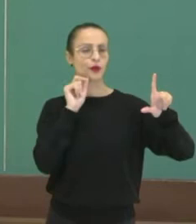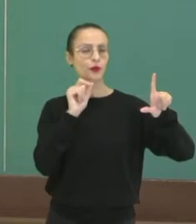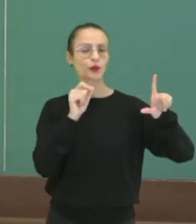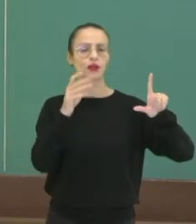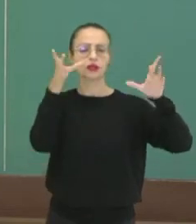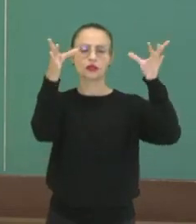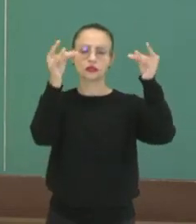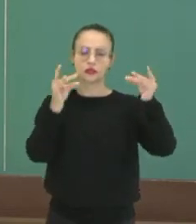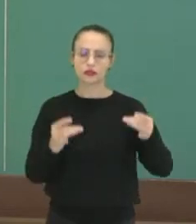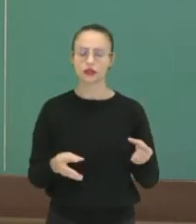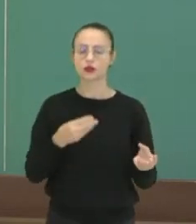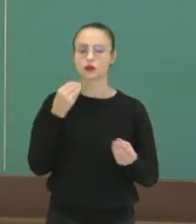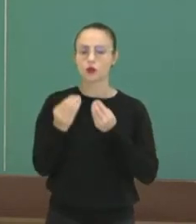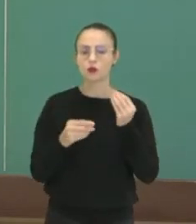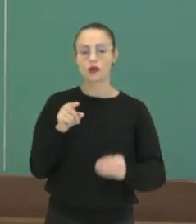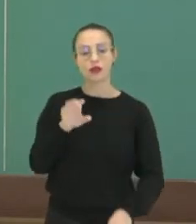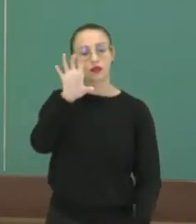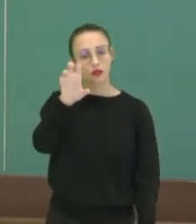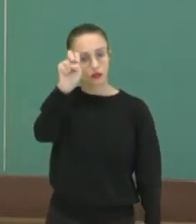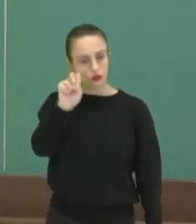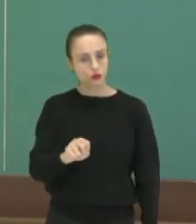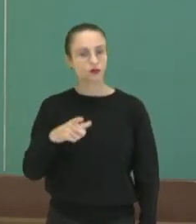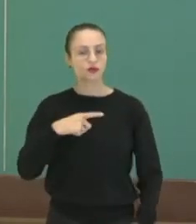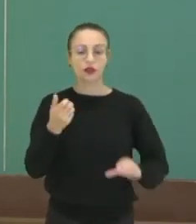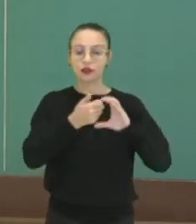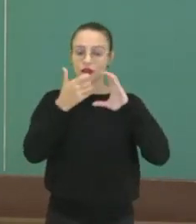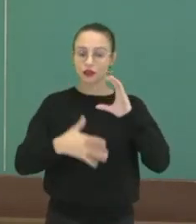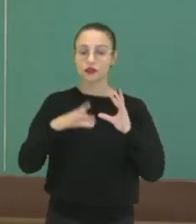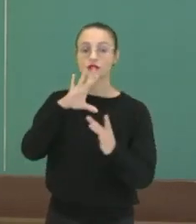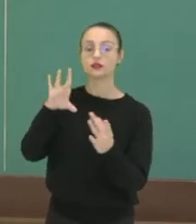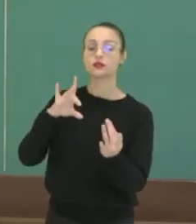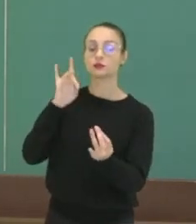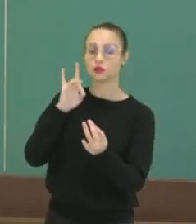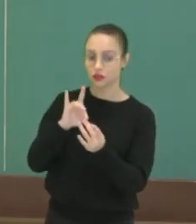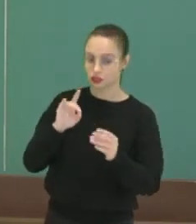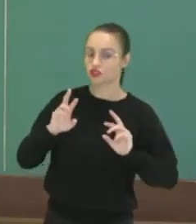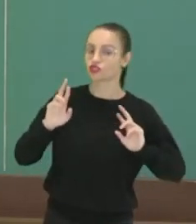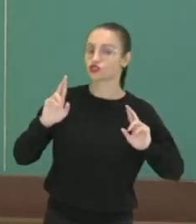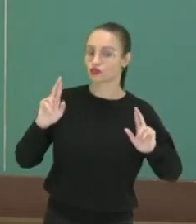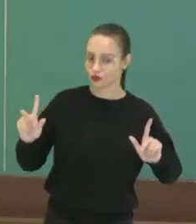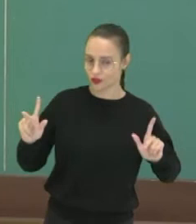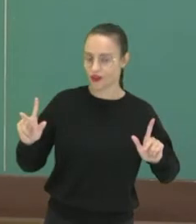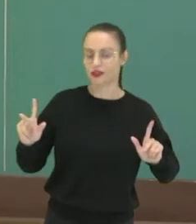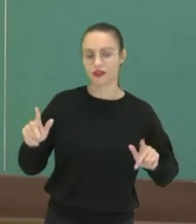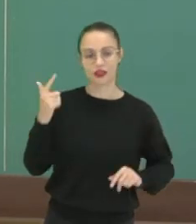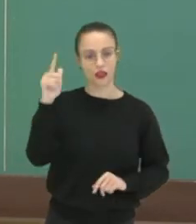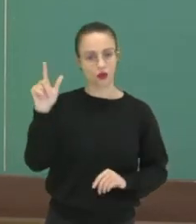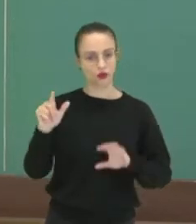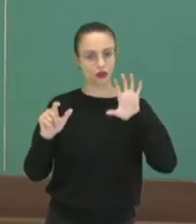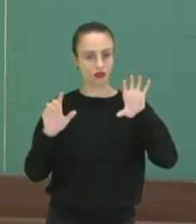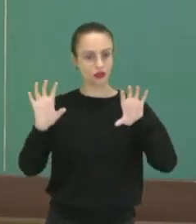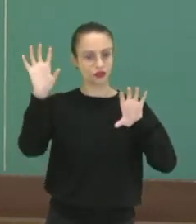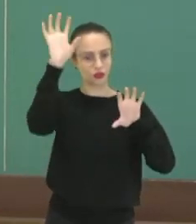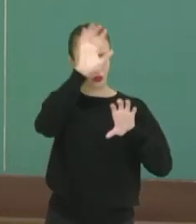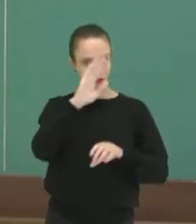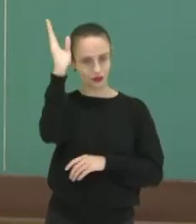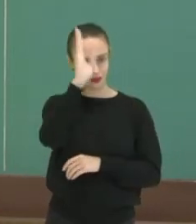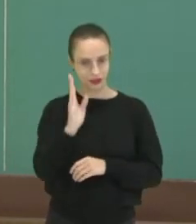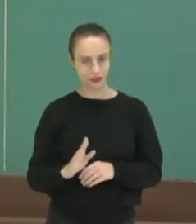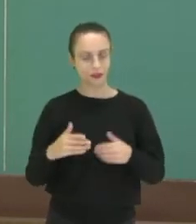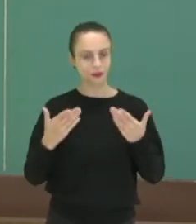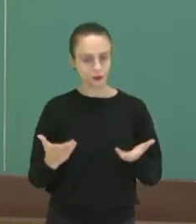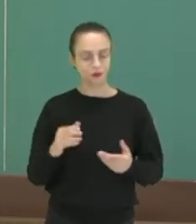né, de como a região sul tem características específicas diferentes das outras regiões brasileiras, né?